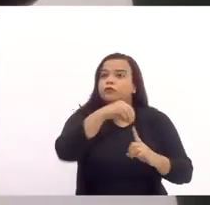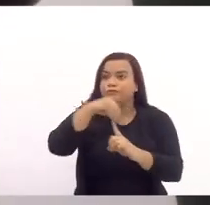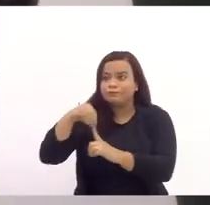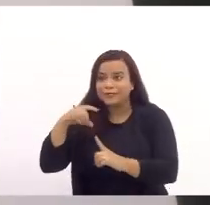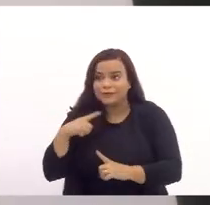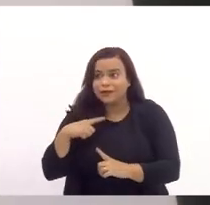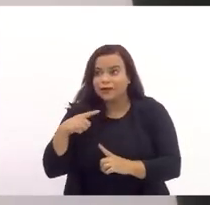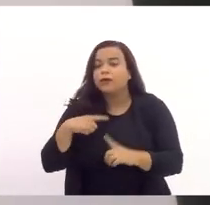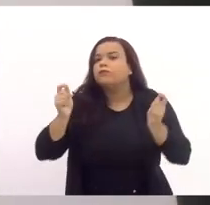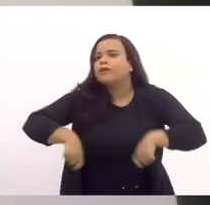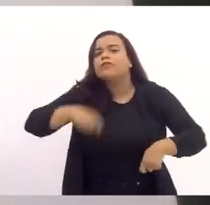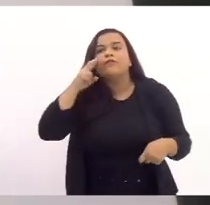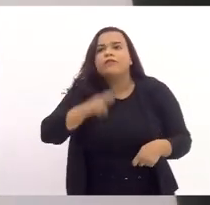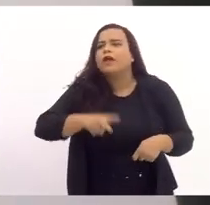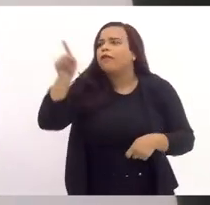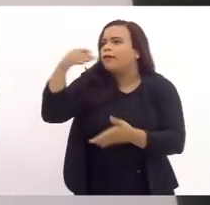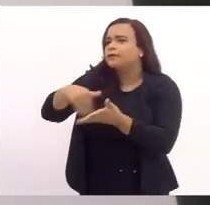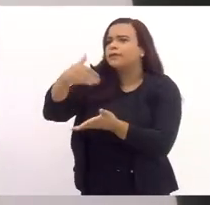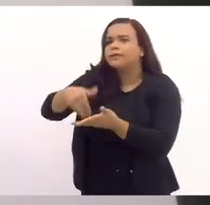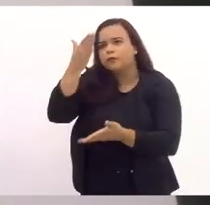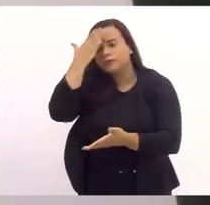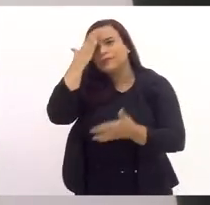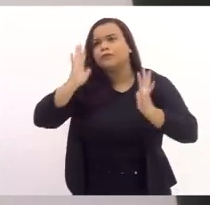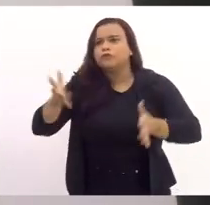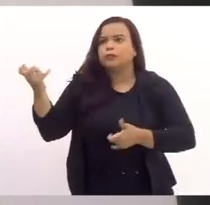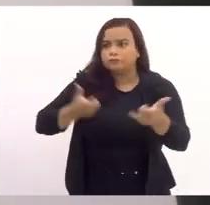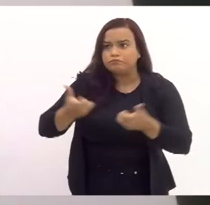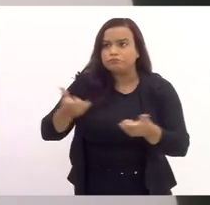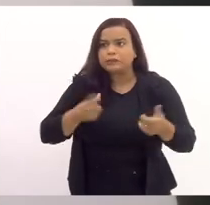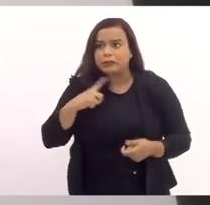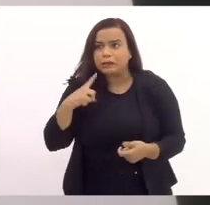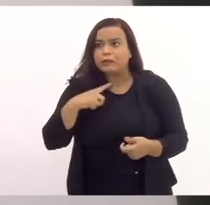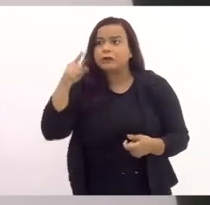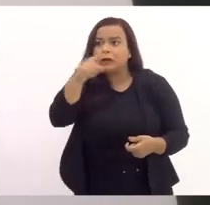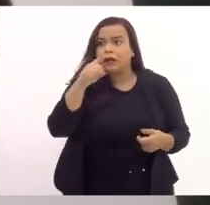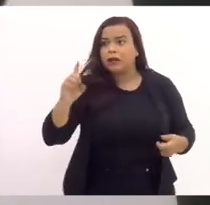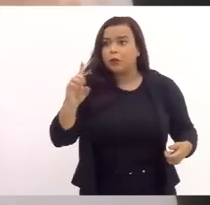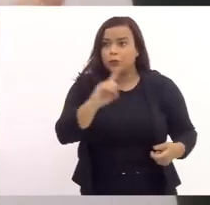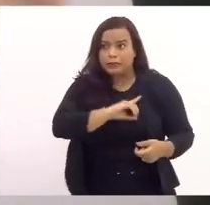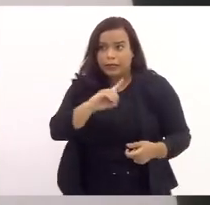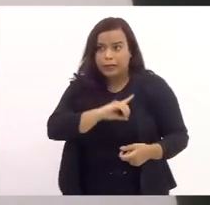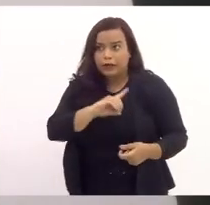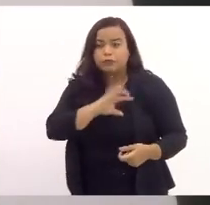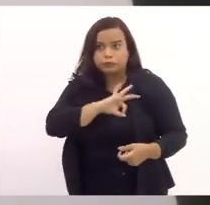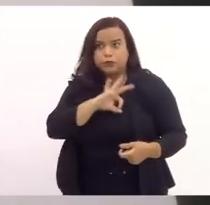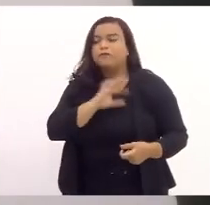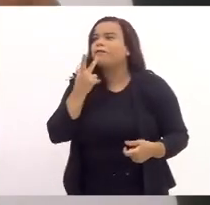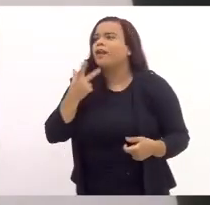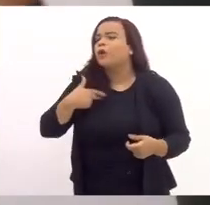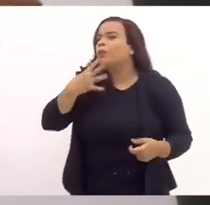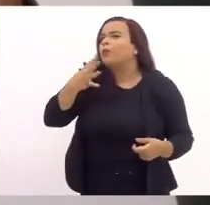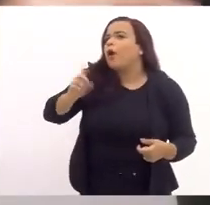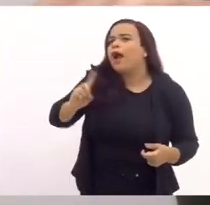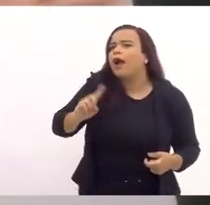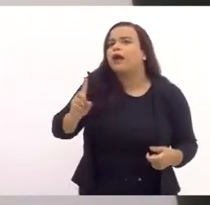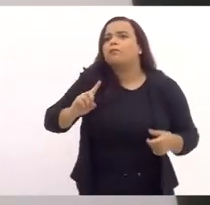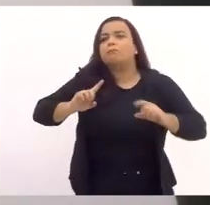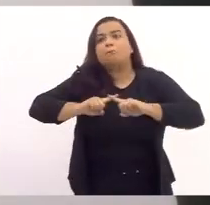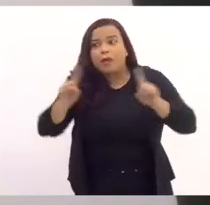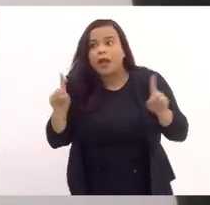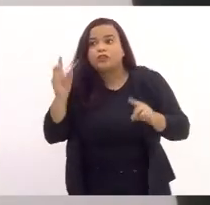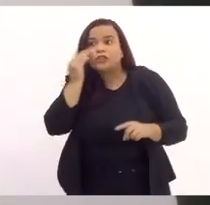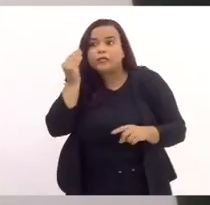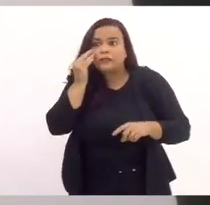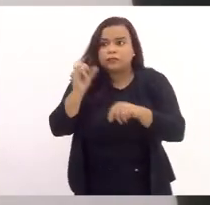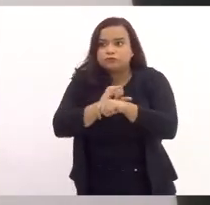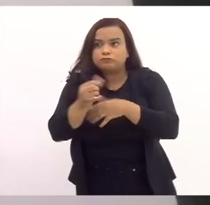que o secretário disse que já tomou conhecimento. O delegado falou que não tomou conhecimento, mas vai tentar se relacionar com